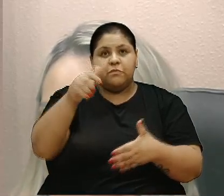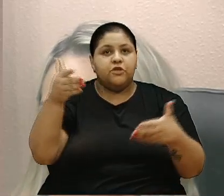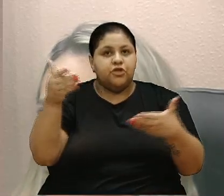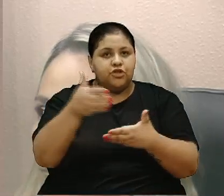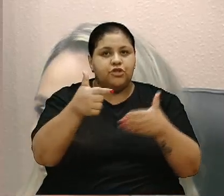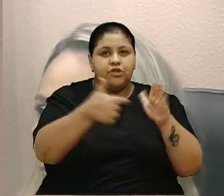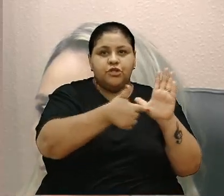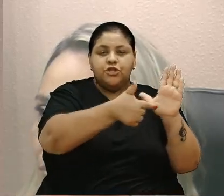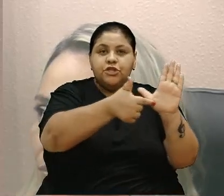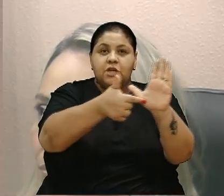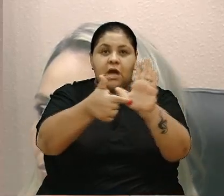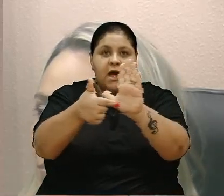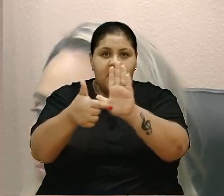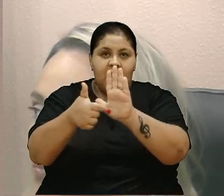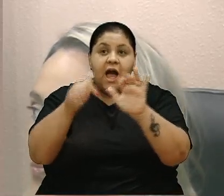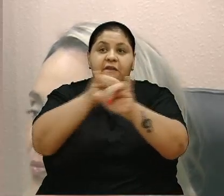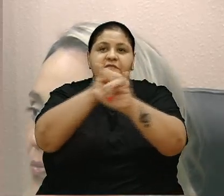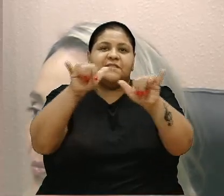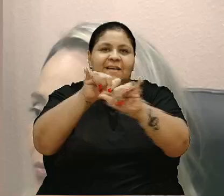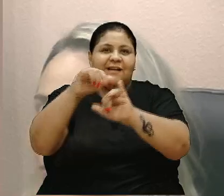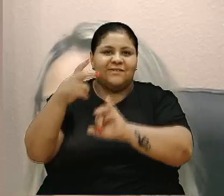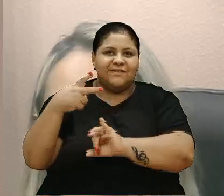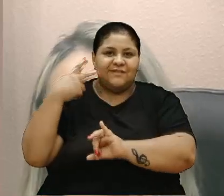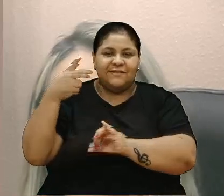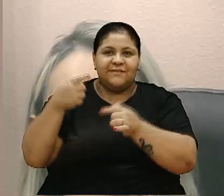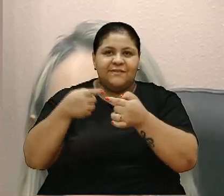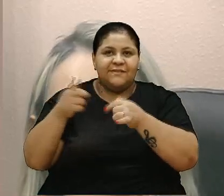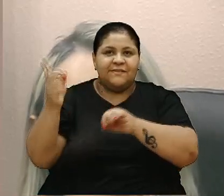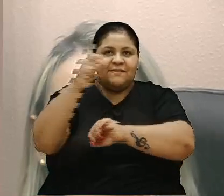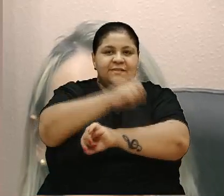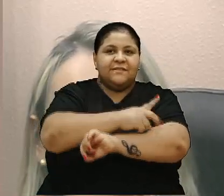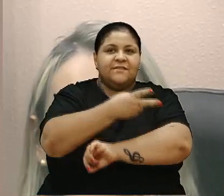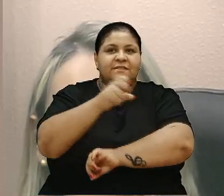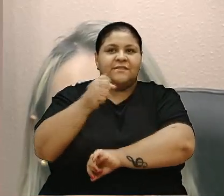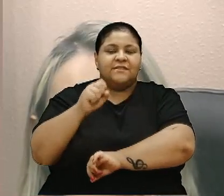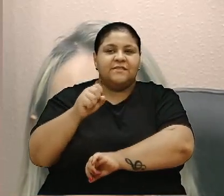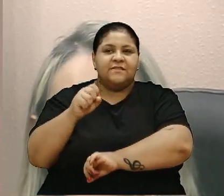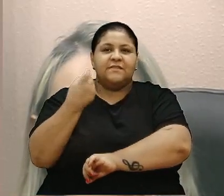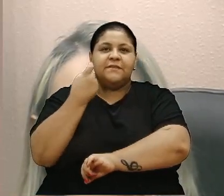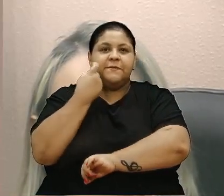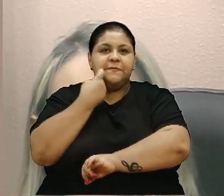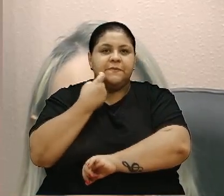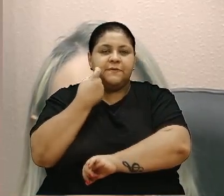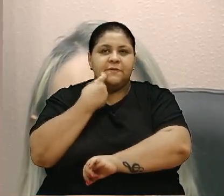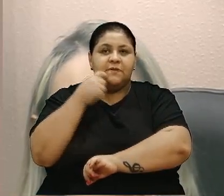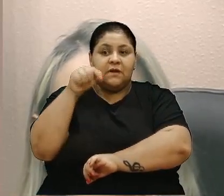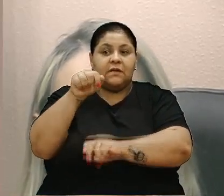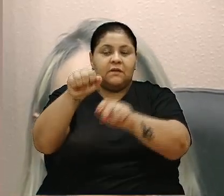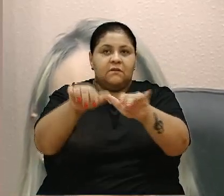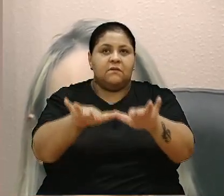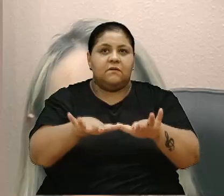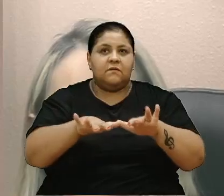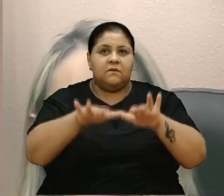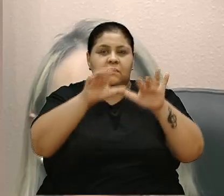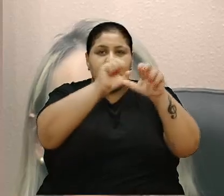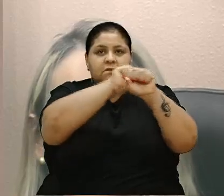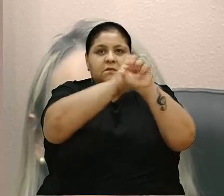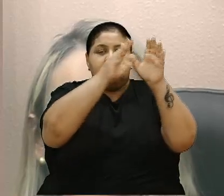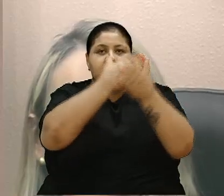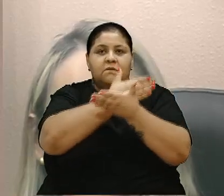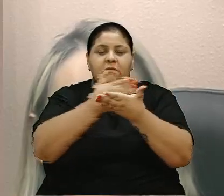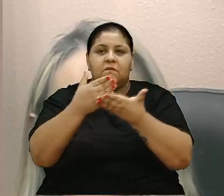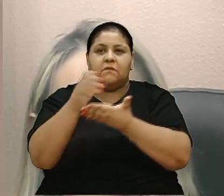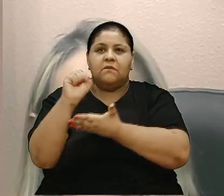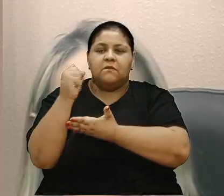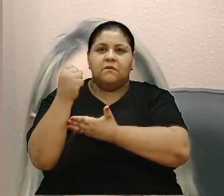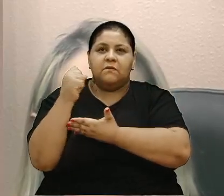gabinete de todos os vereadores, mas dia 28/2, na sexta-feira, que no plenário de manhã, a partir das 8